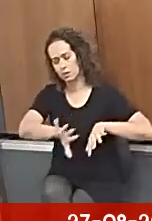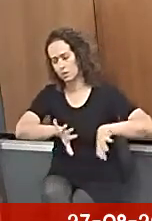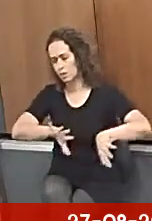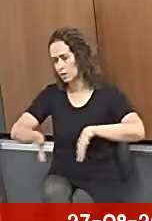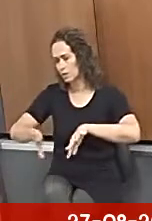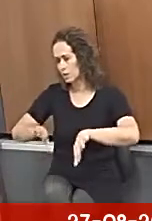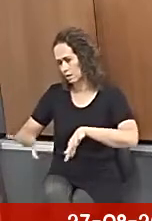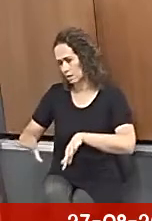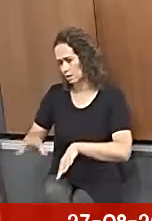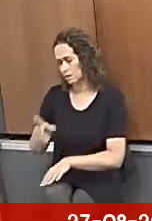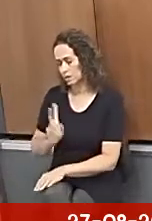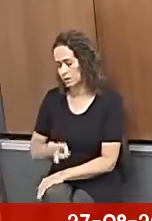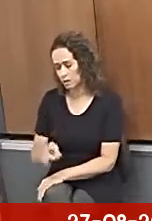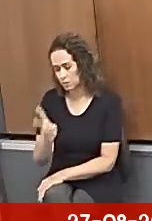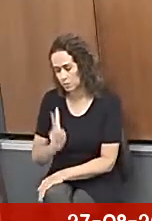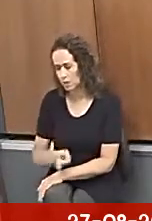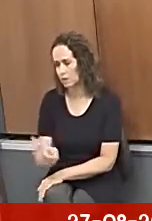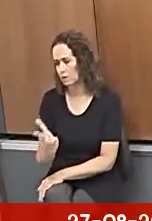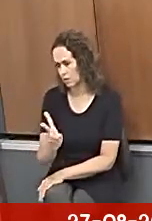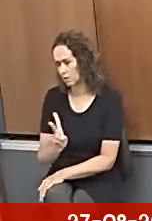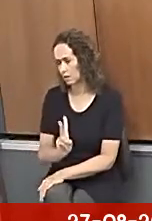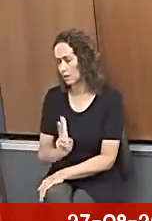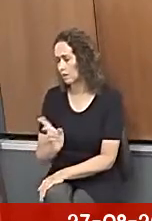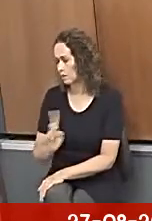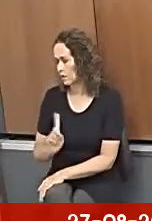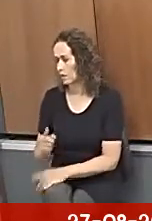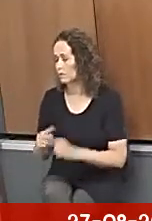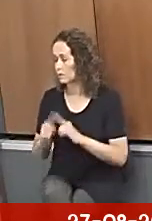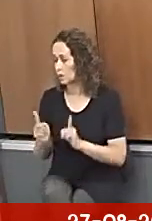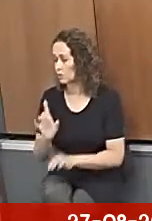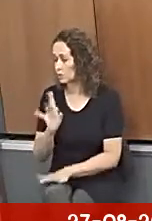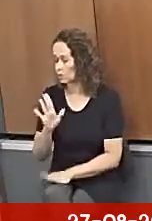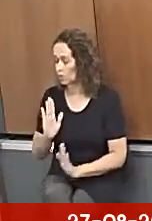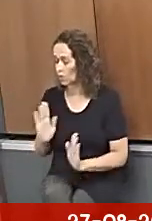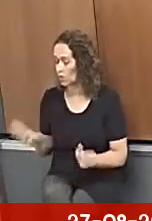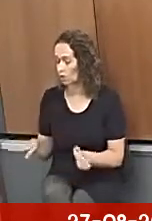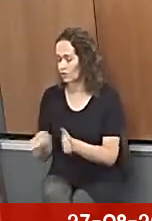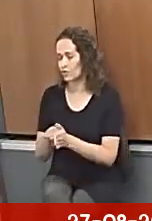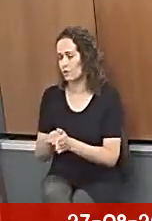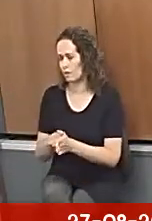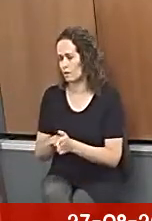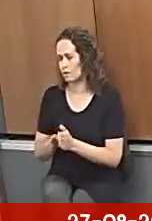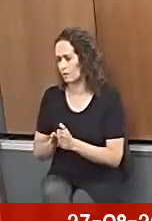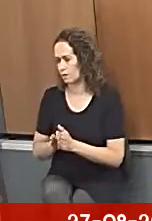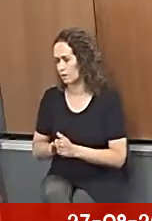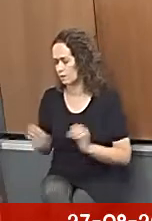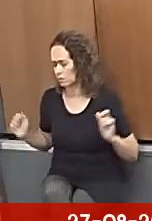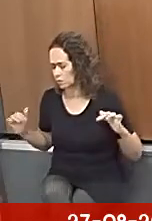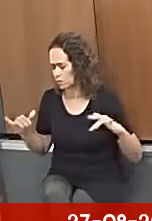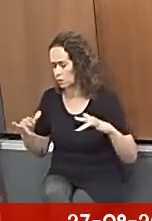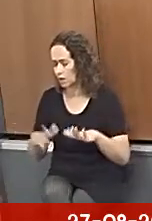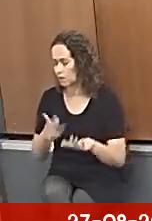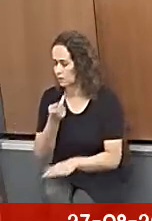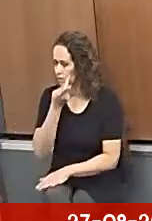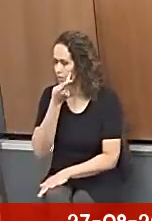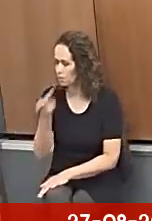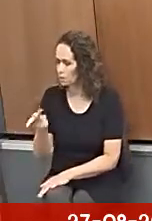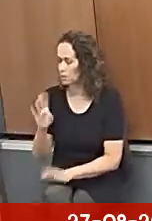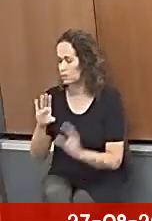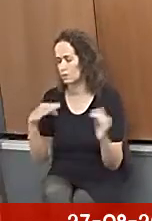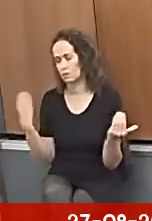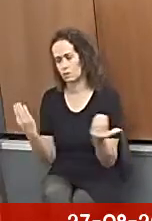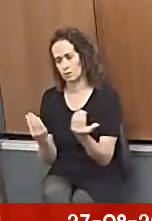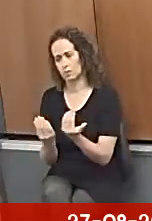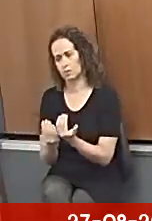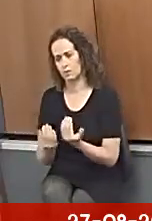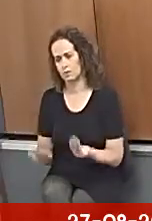tempo todo do ingresso das pessoas só durante a chegada dos torcedores visitantes no estádio os torcedores